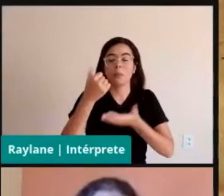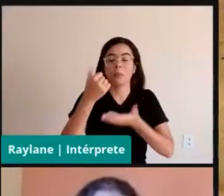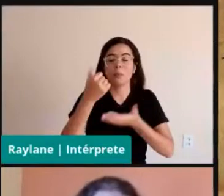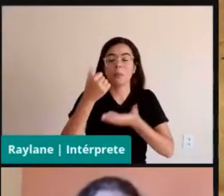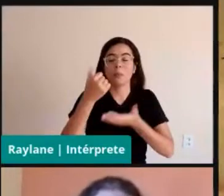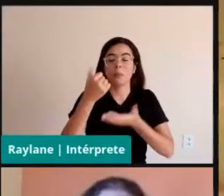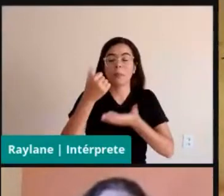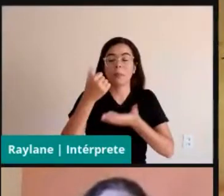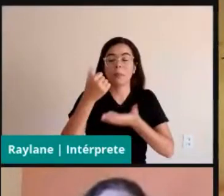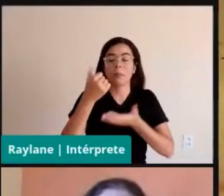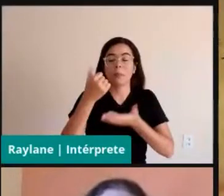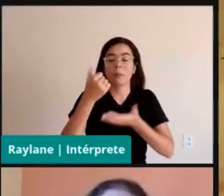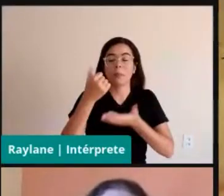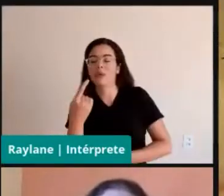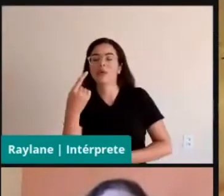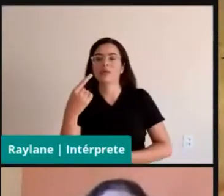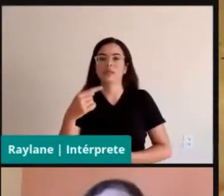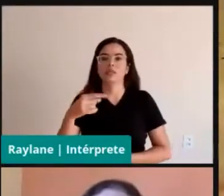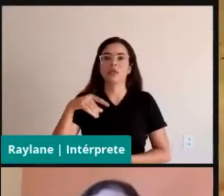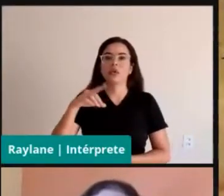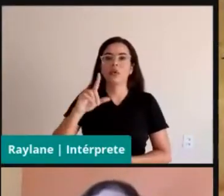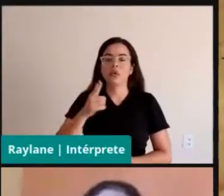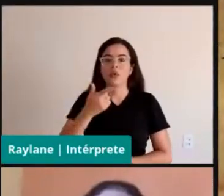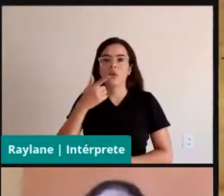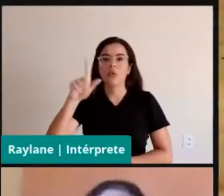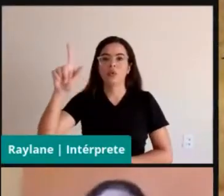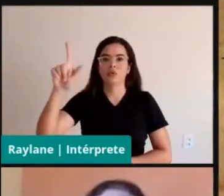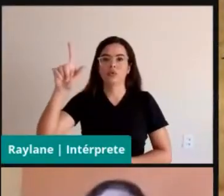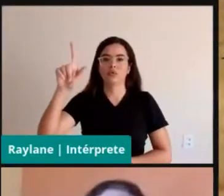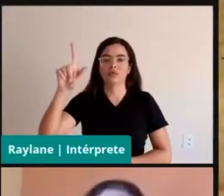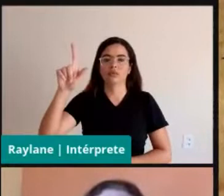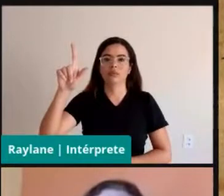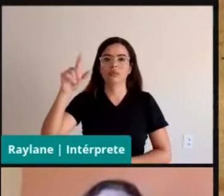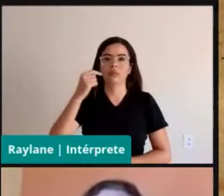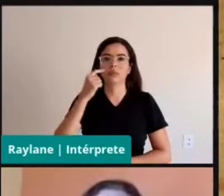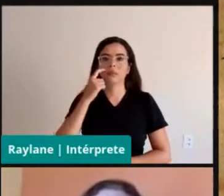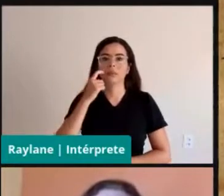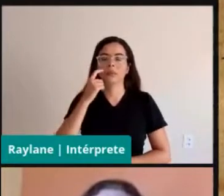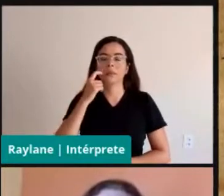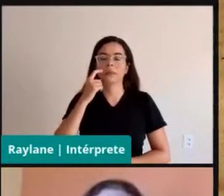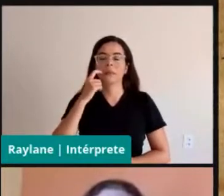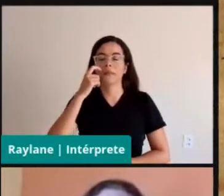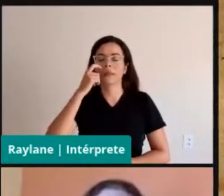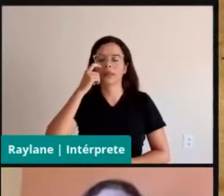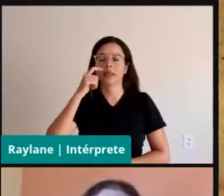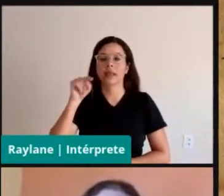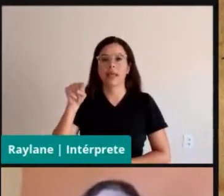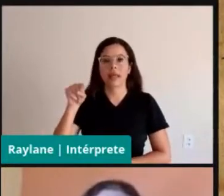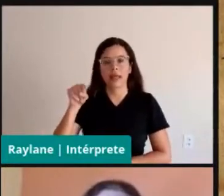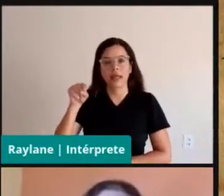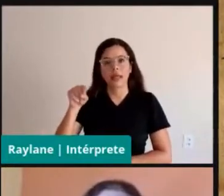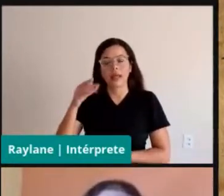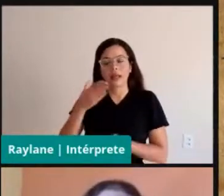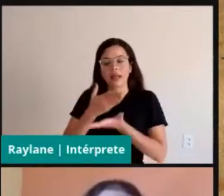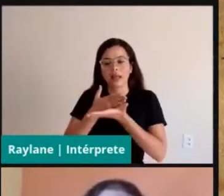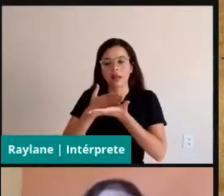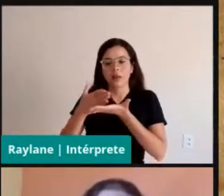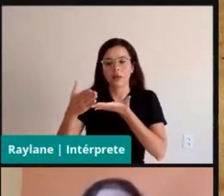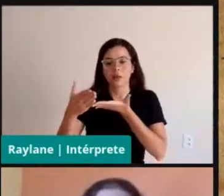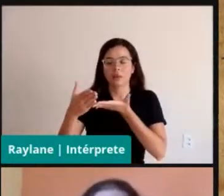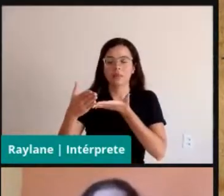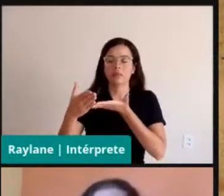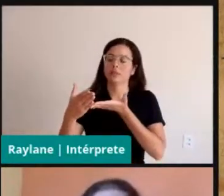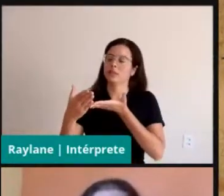GURPS, e eu quis ressaltar o GURPS porque ele foi um RPG que já veio consigo a ideia de